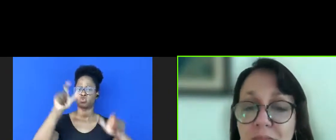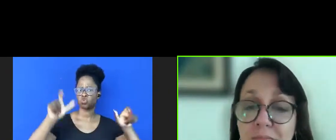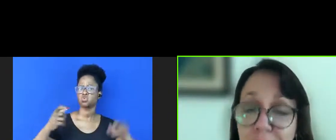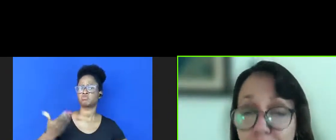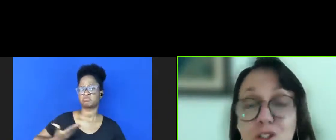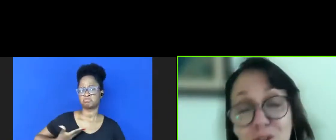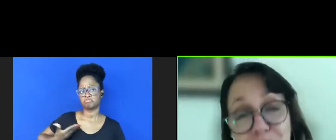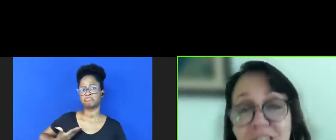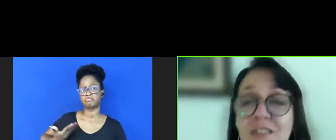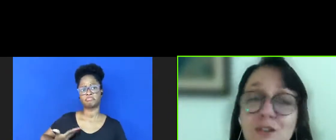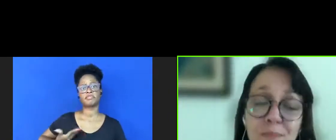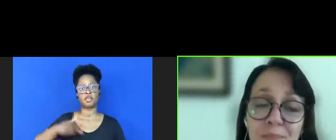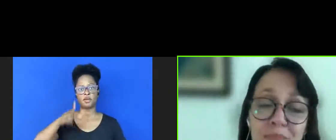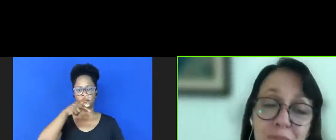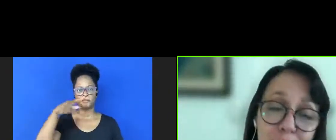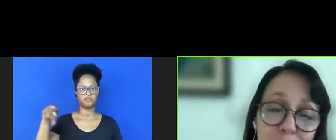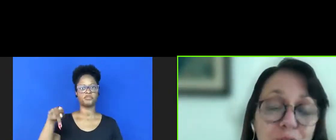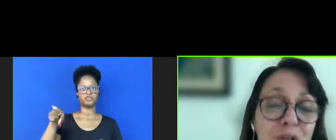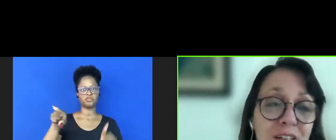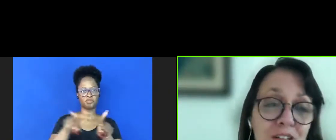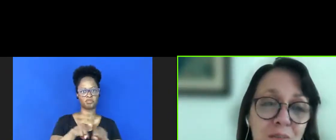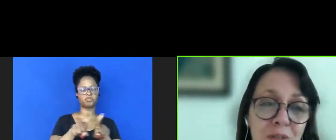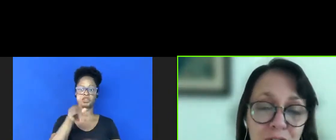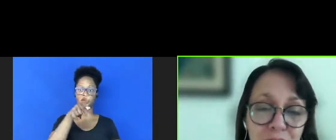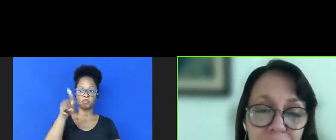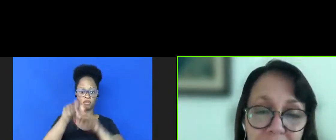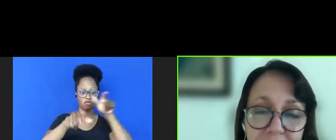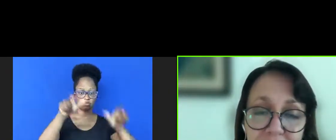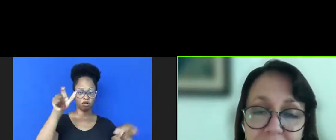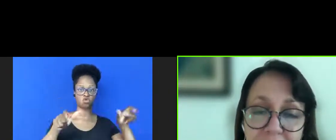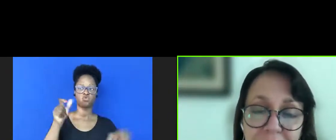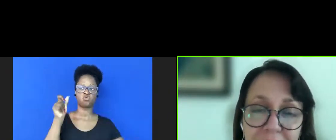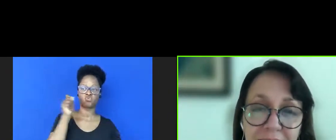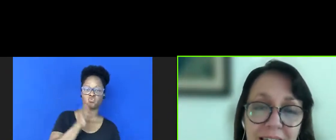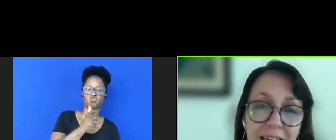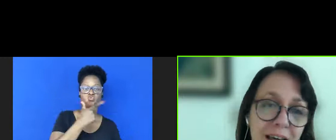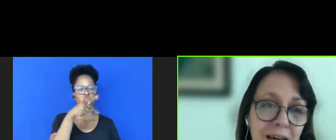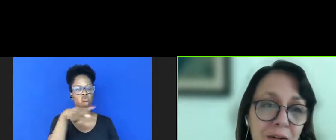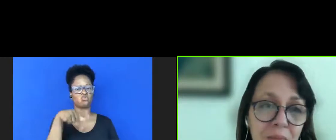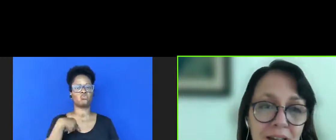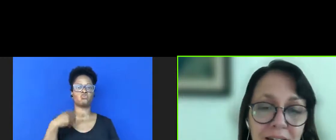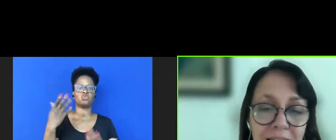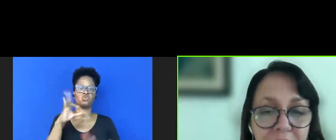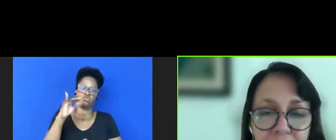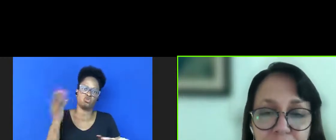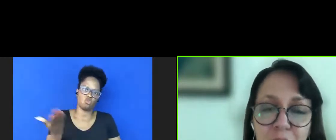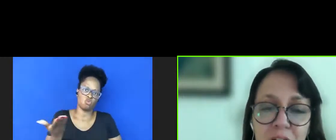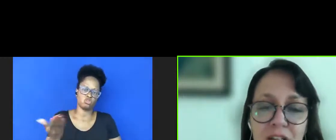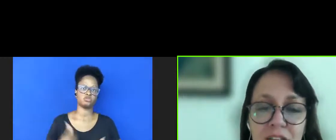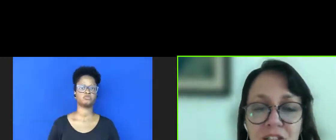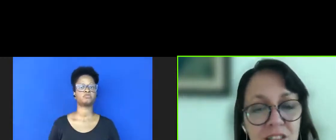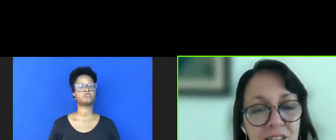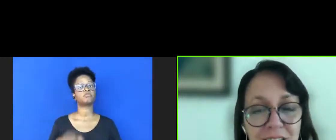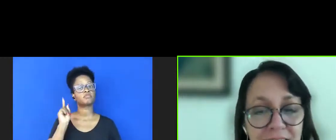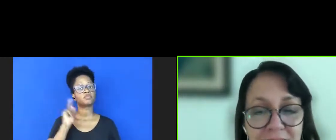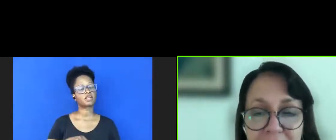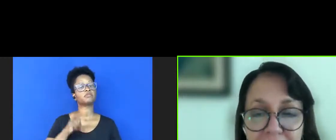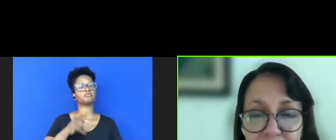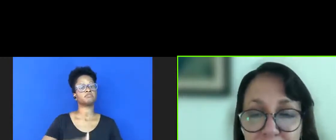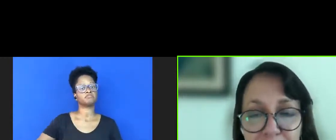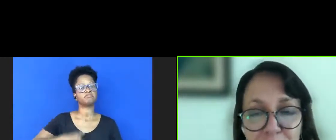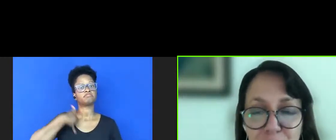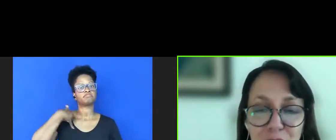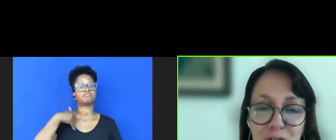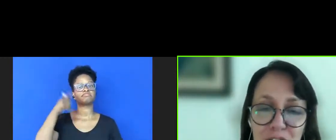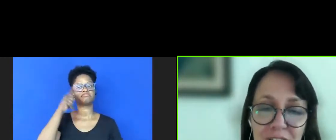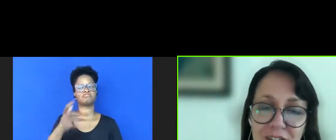colegas, professores, professoras, pelo seu dia. É uma grande honra a gente ter sido agraciado